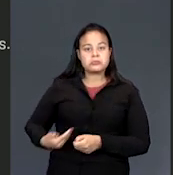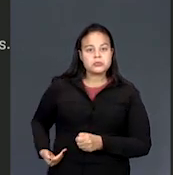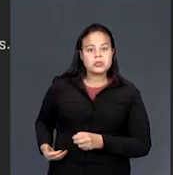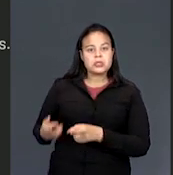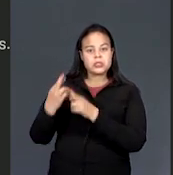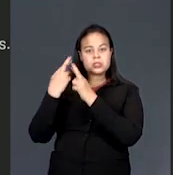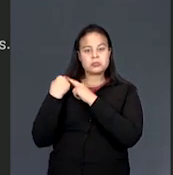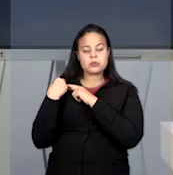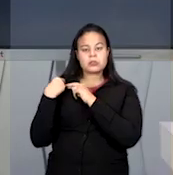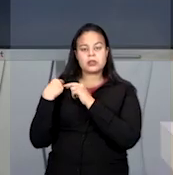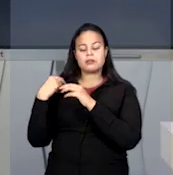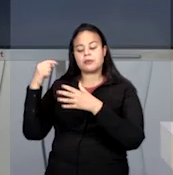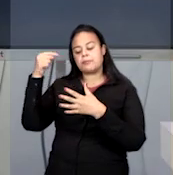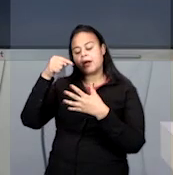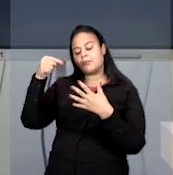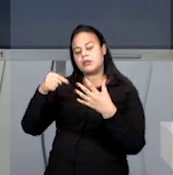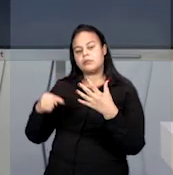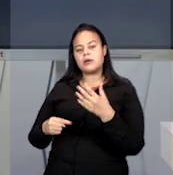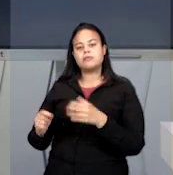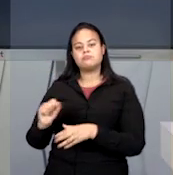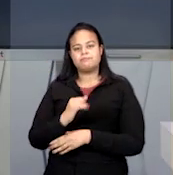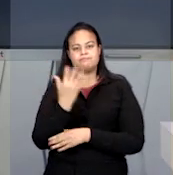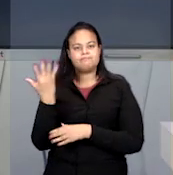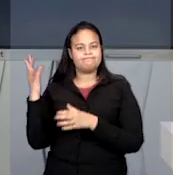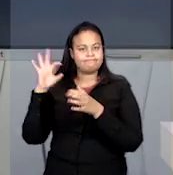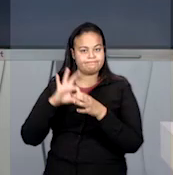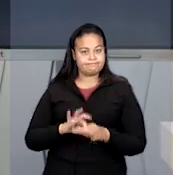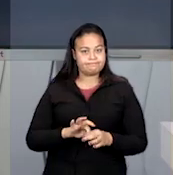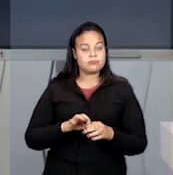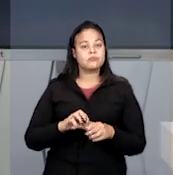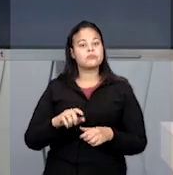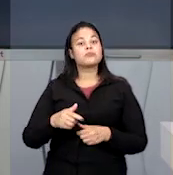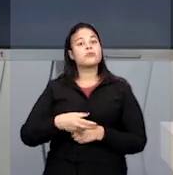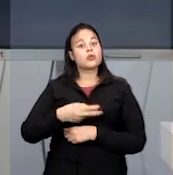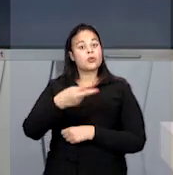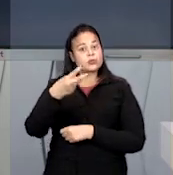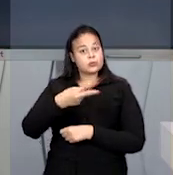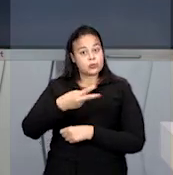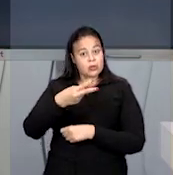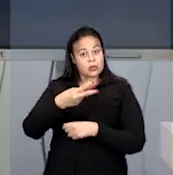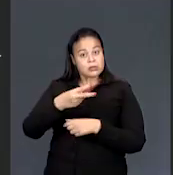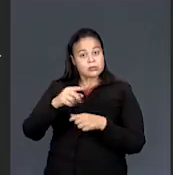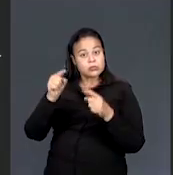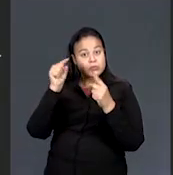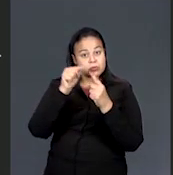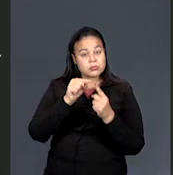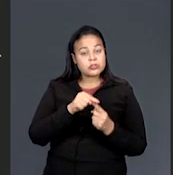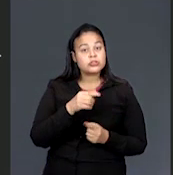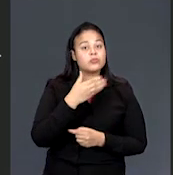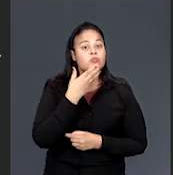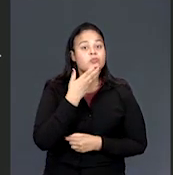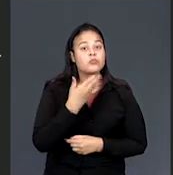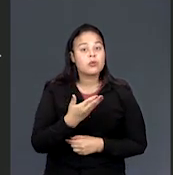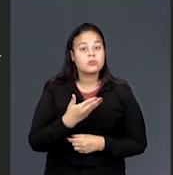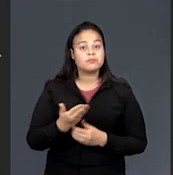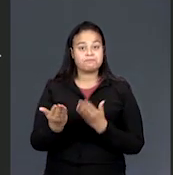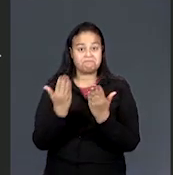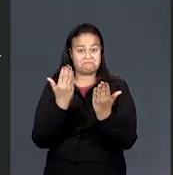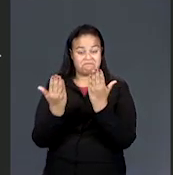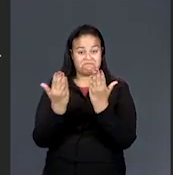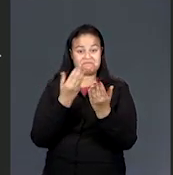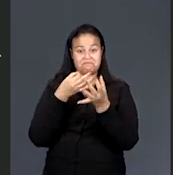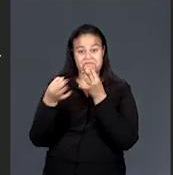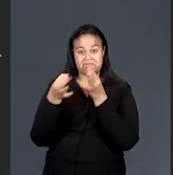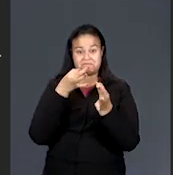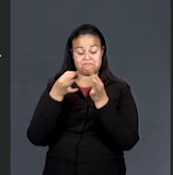essas condições ambientais. Os outros dois objetivos são os seguintes: comparar